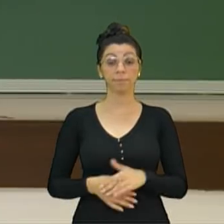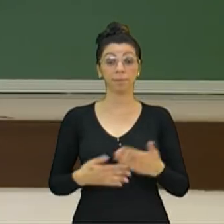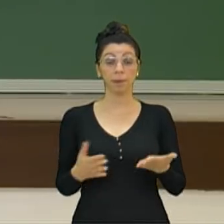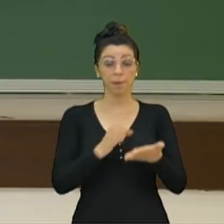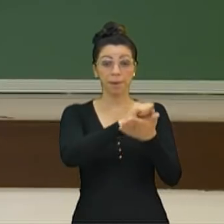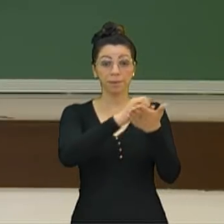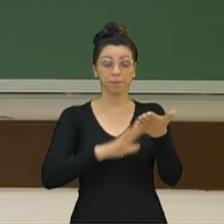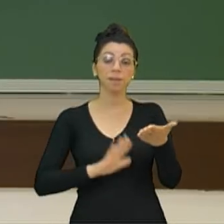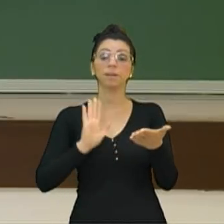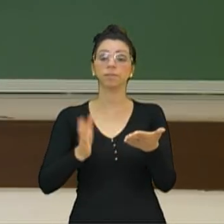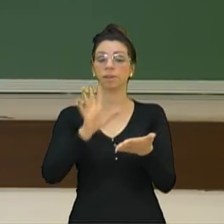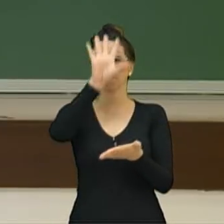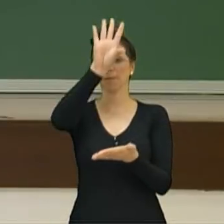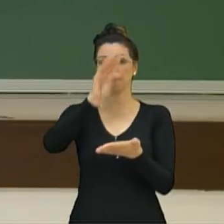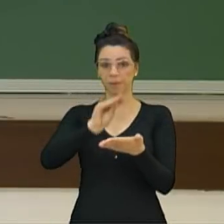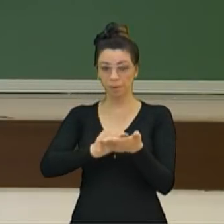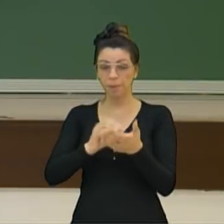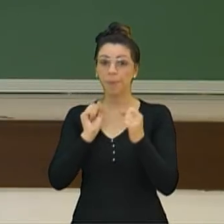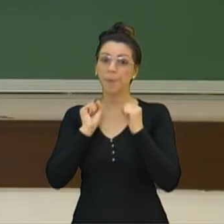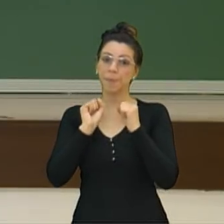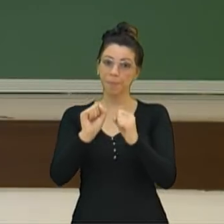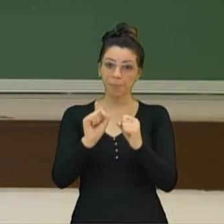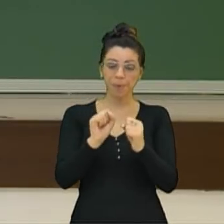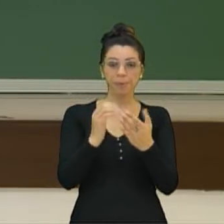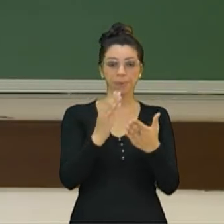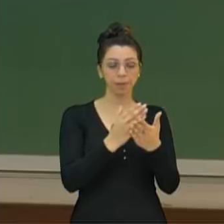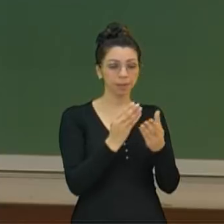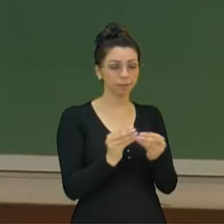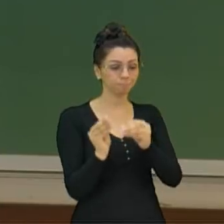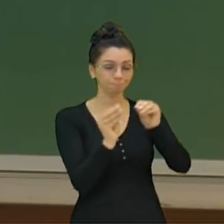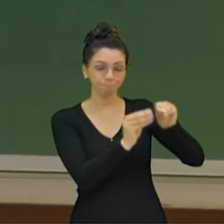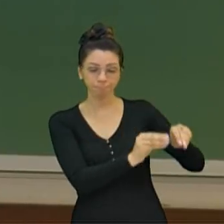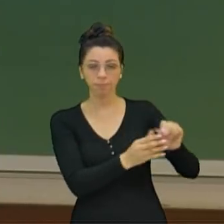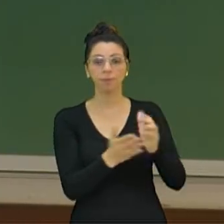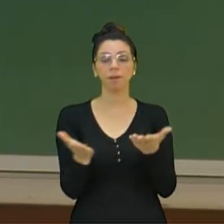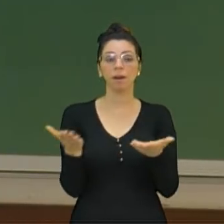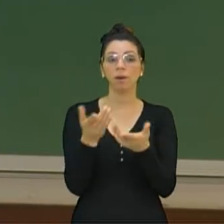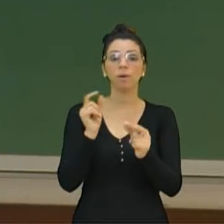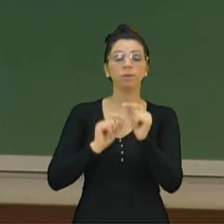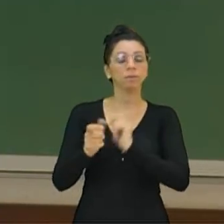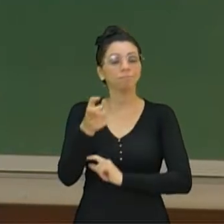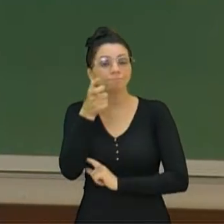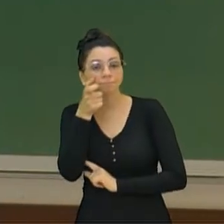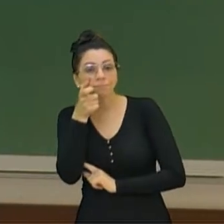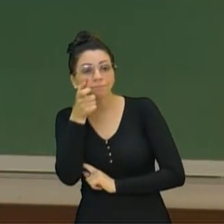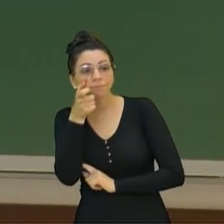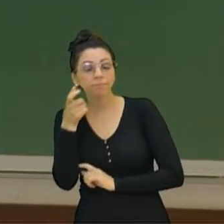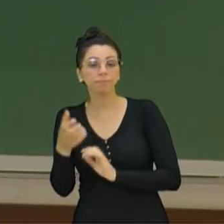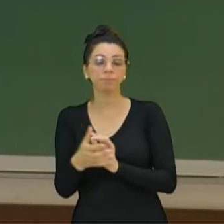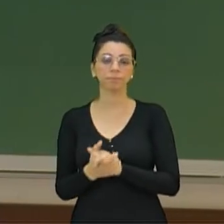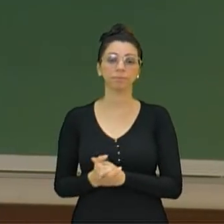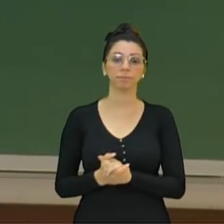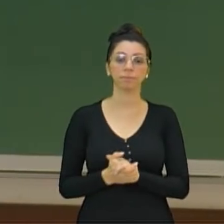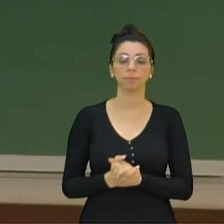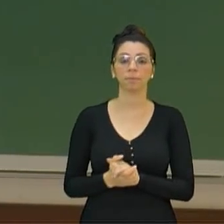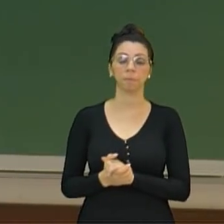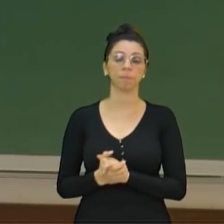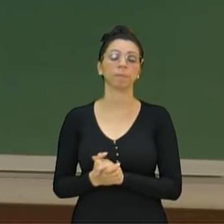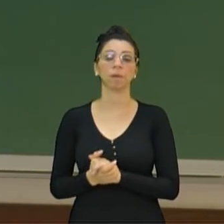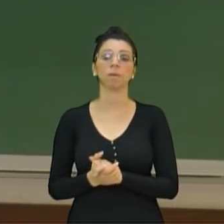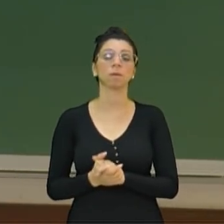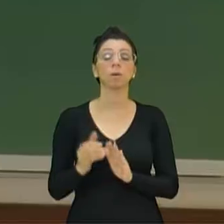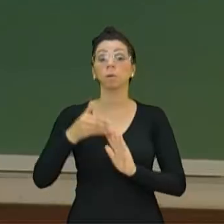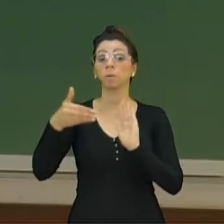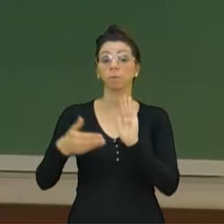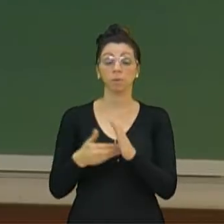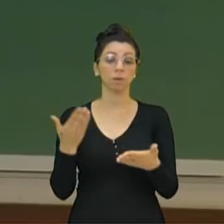Atividade copiada, pode deixar o caderno de lado. E agora eu vou trazer para vocês uma curiosidade. Toda vez na nossa aula eu tento trazer alguma coisa